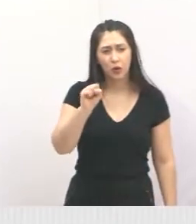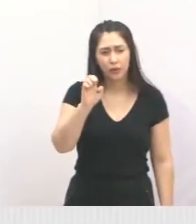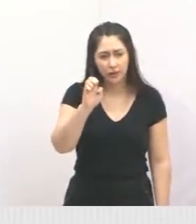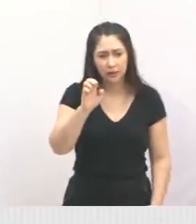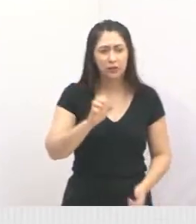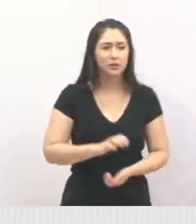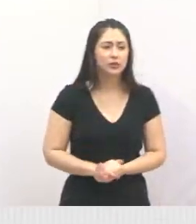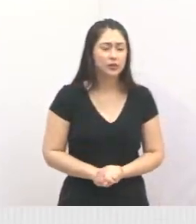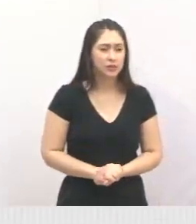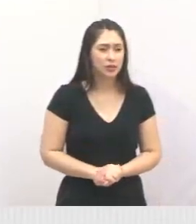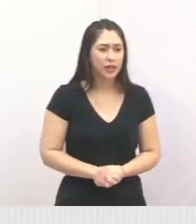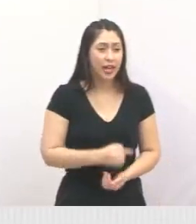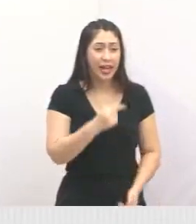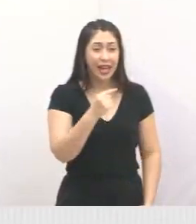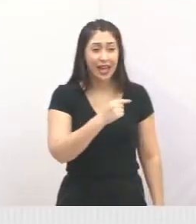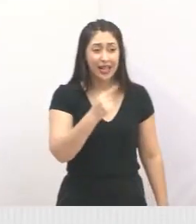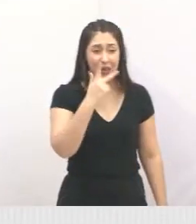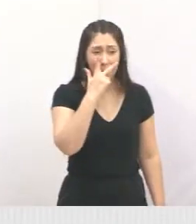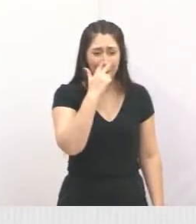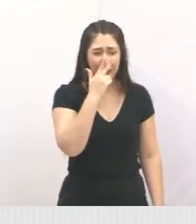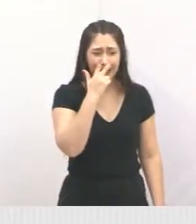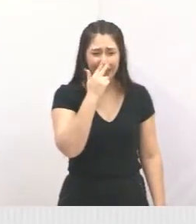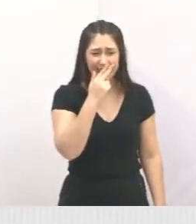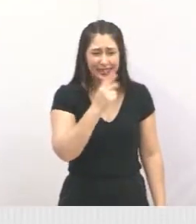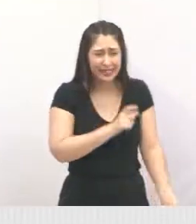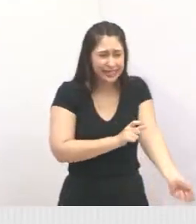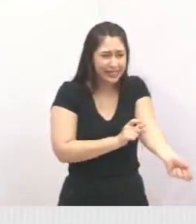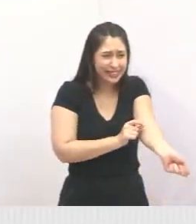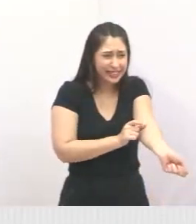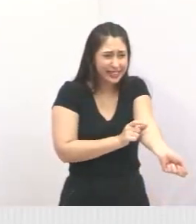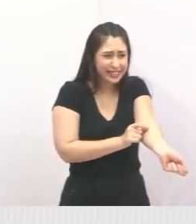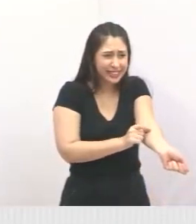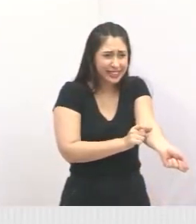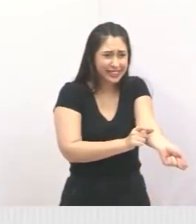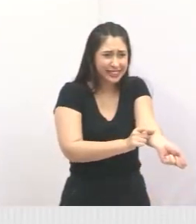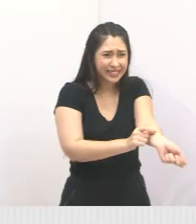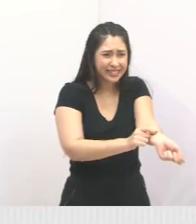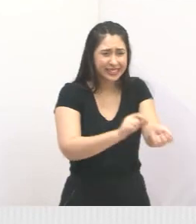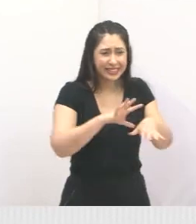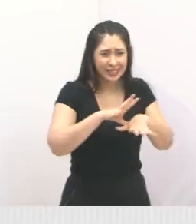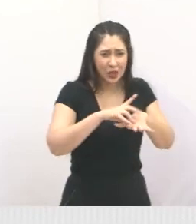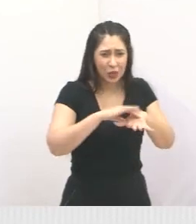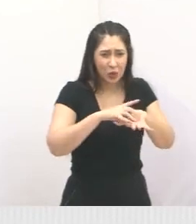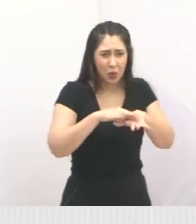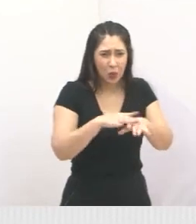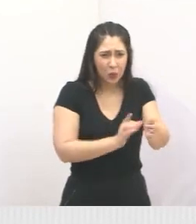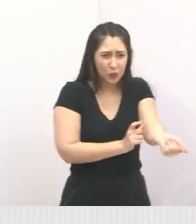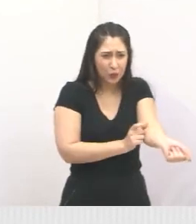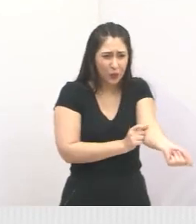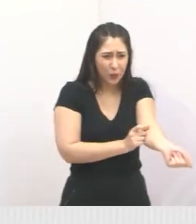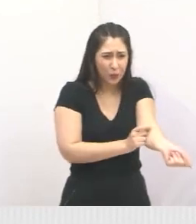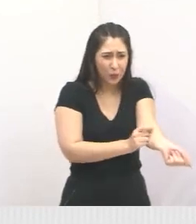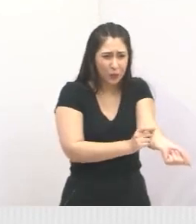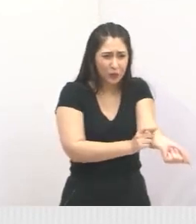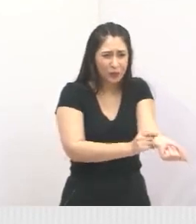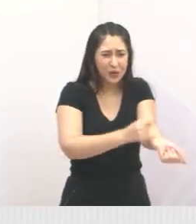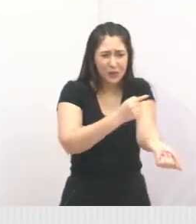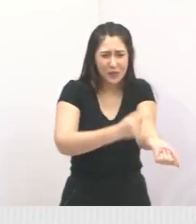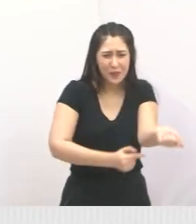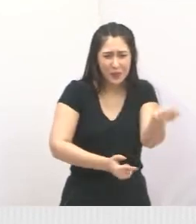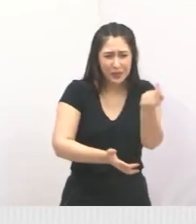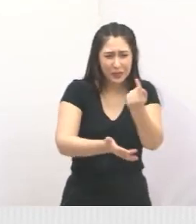pra gente. Ele parece estar com uma bicheira aqui, olha, na pata traseira, olha, tá? Ele tá